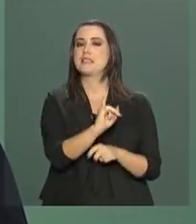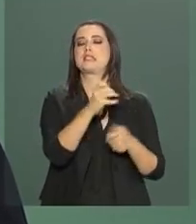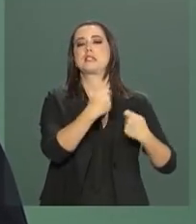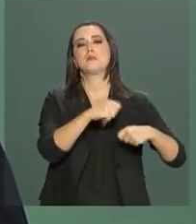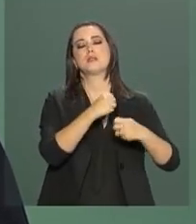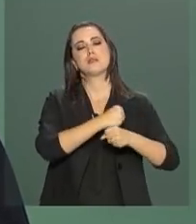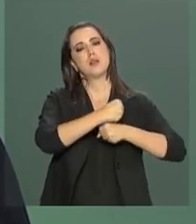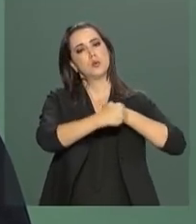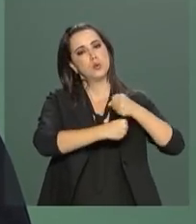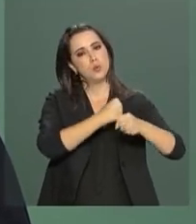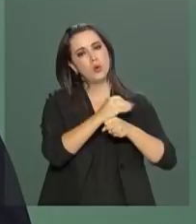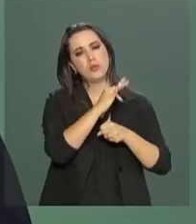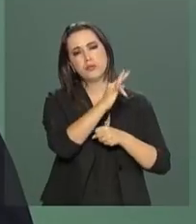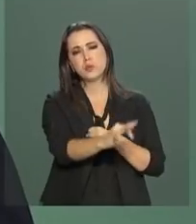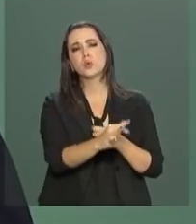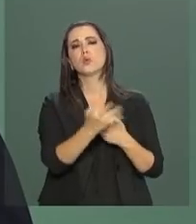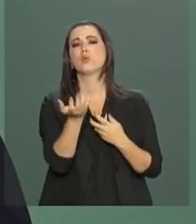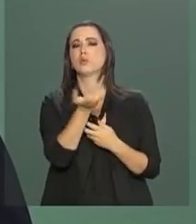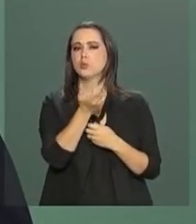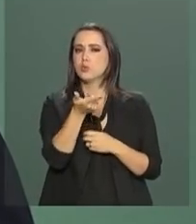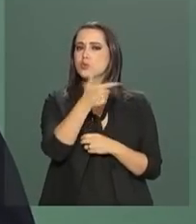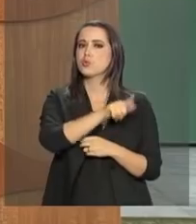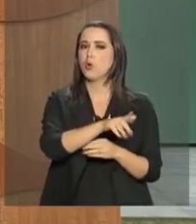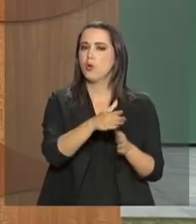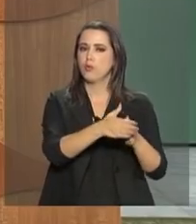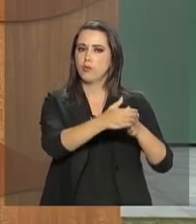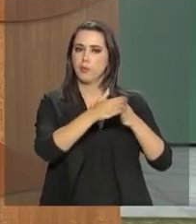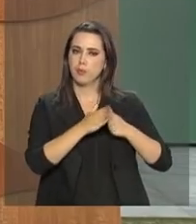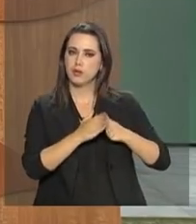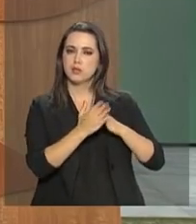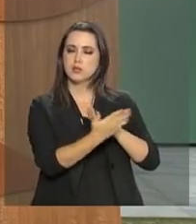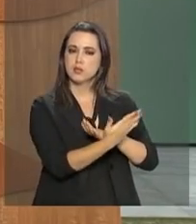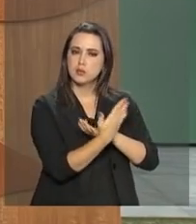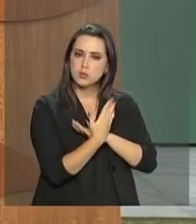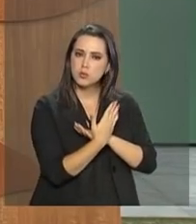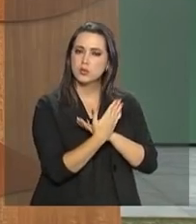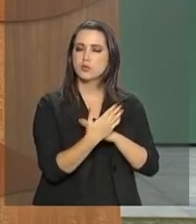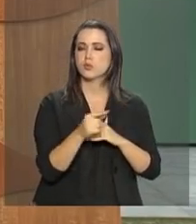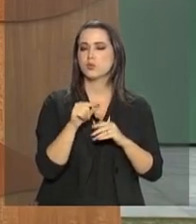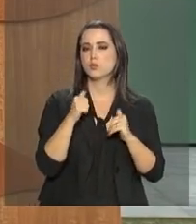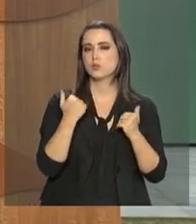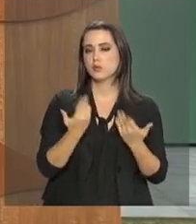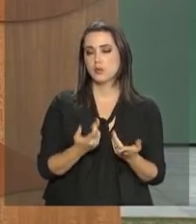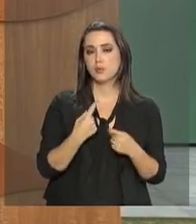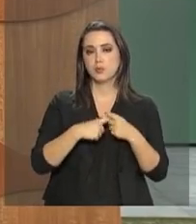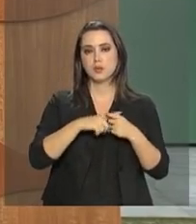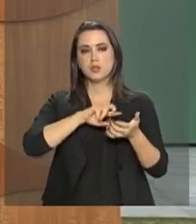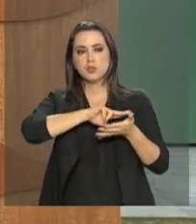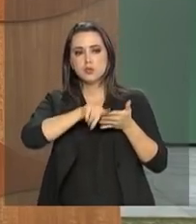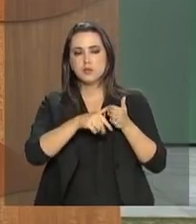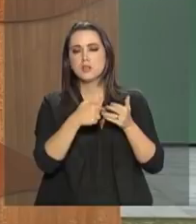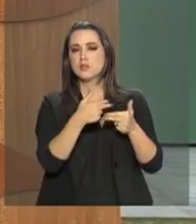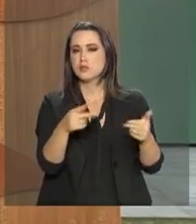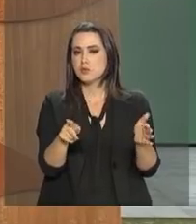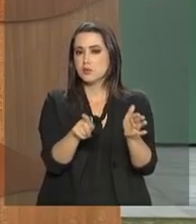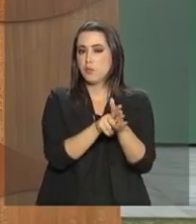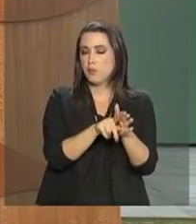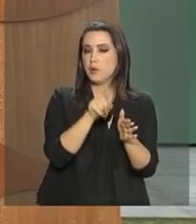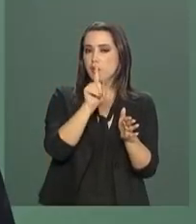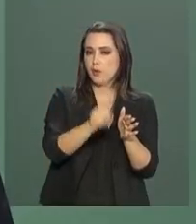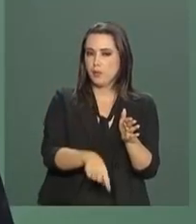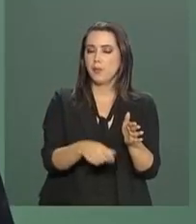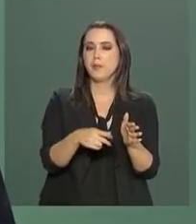partir do ano que vem voltaremos a pedir que ele nos atenda porque tem muita coisa que